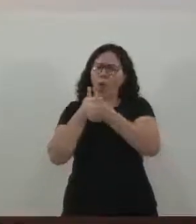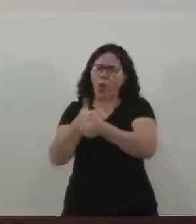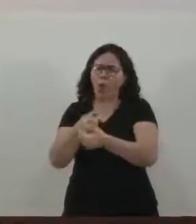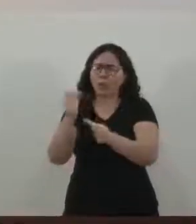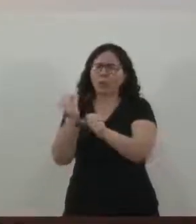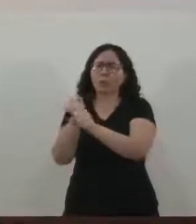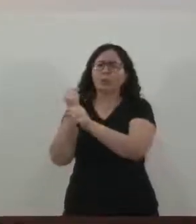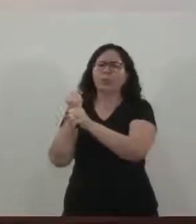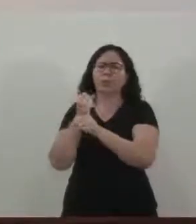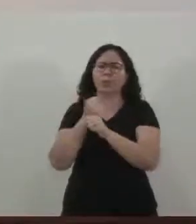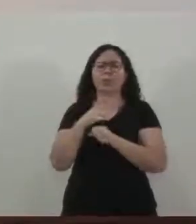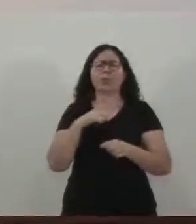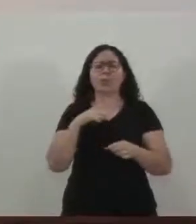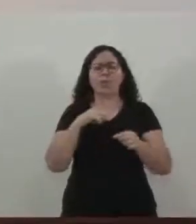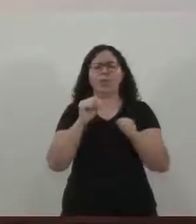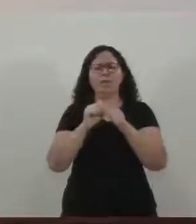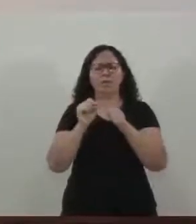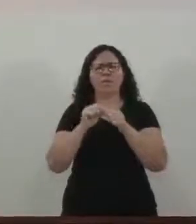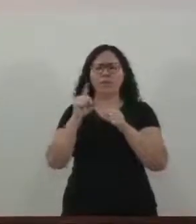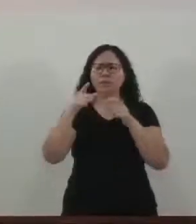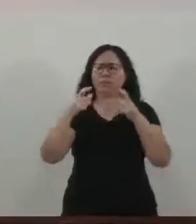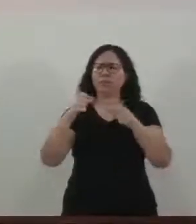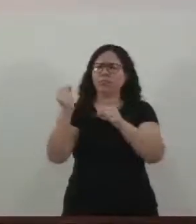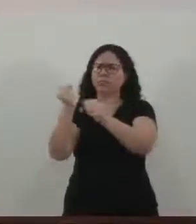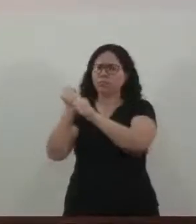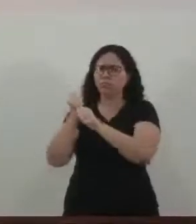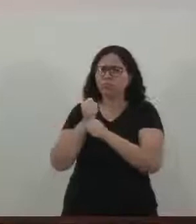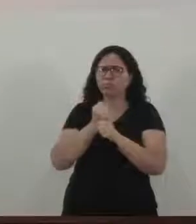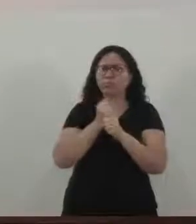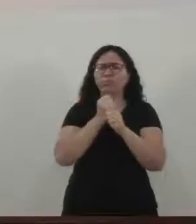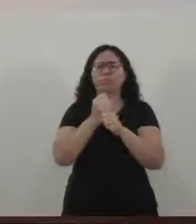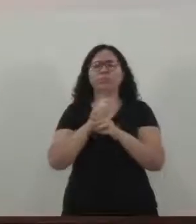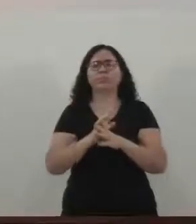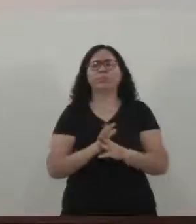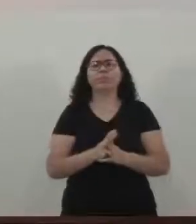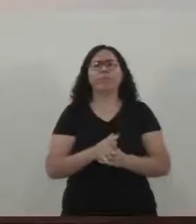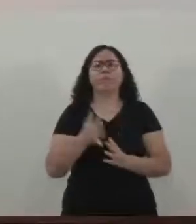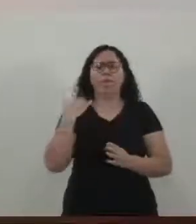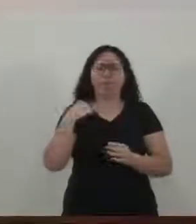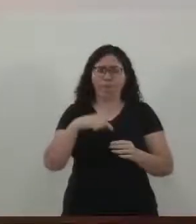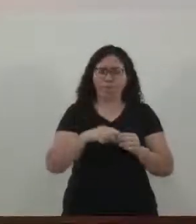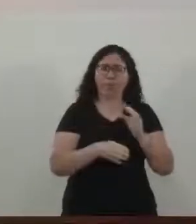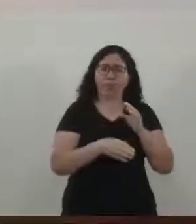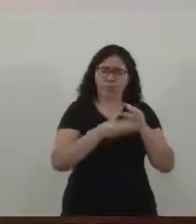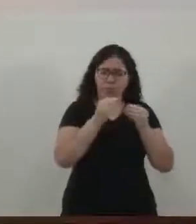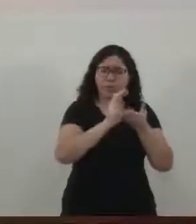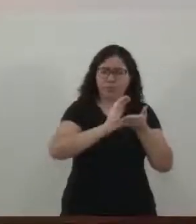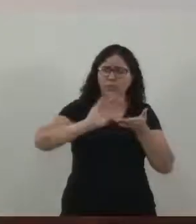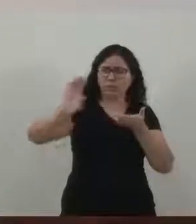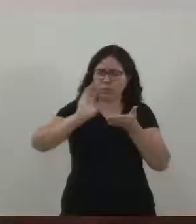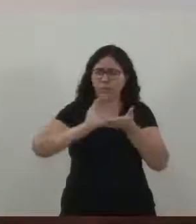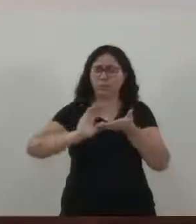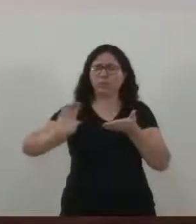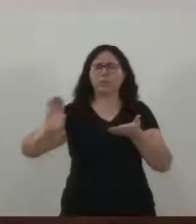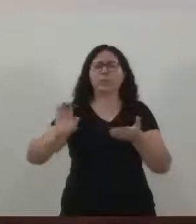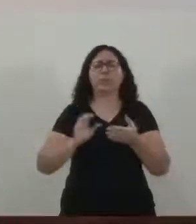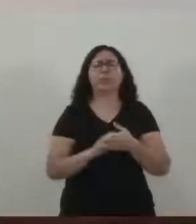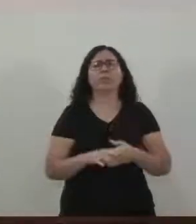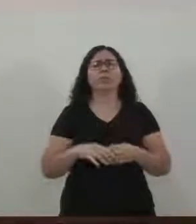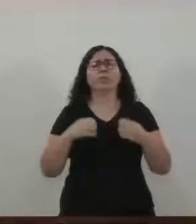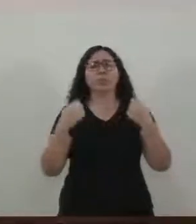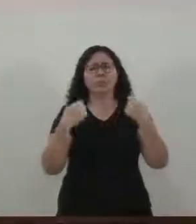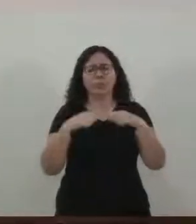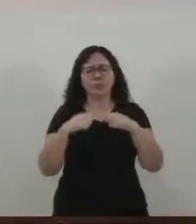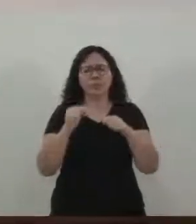viu? Está sendo feito um trabalho lá, mas é uma contrapartida, não foi com as emendas que nós enviamos para lá. A gente tem que fazer